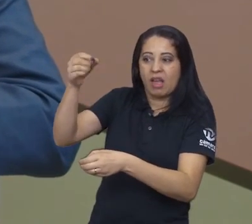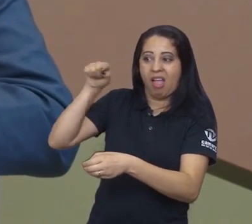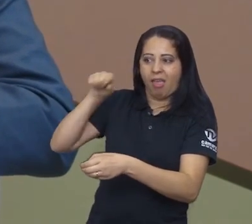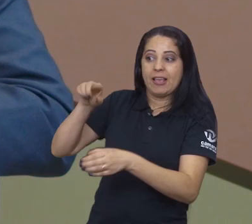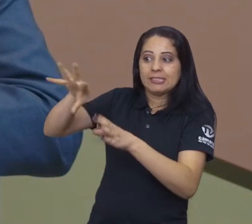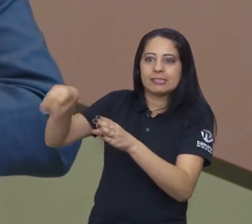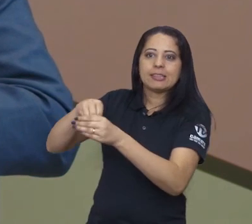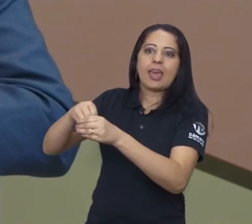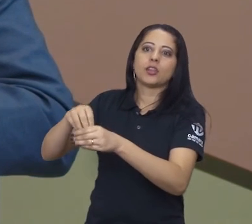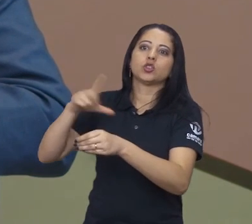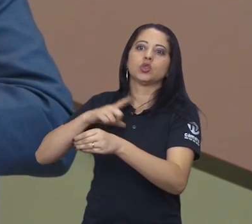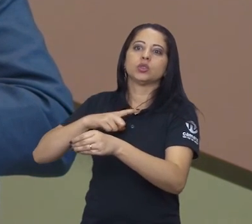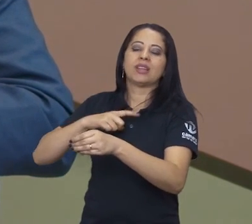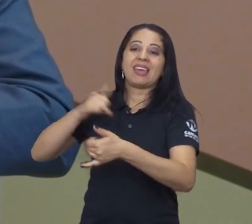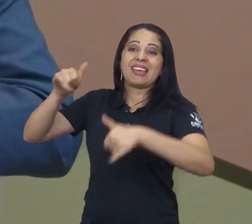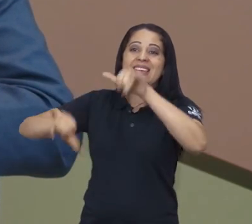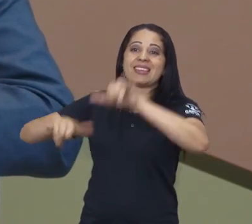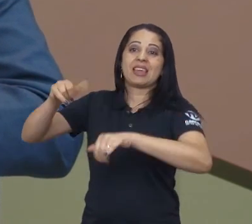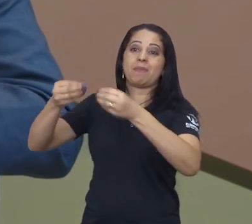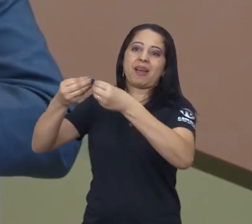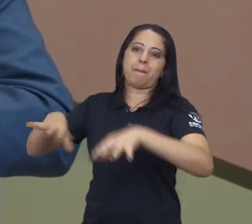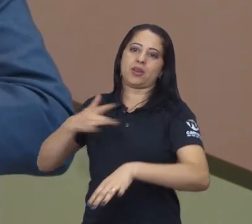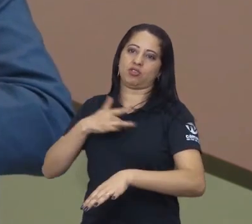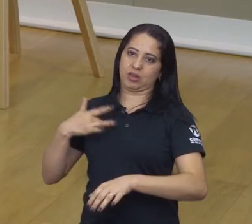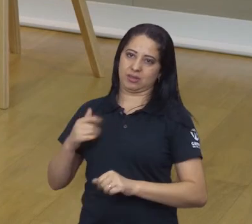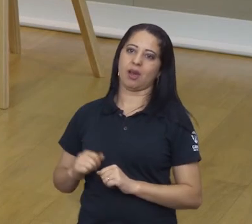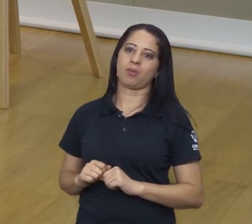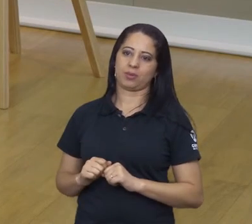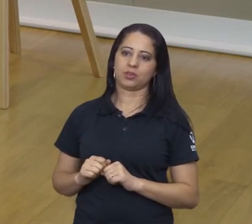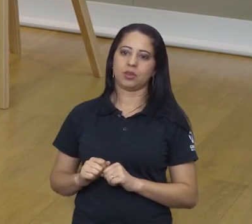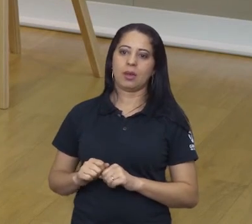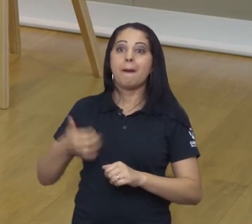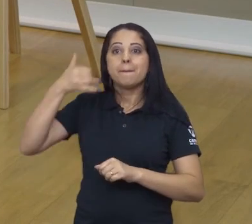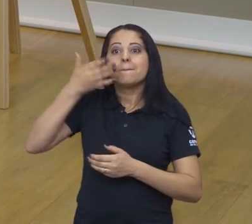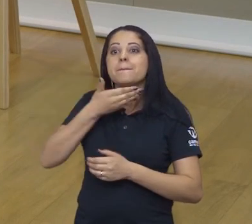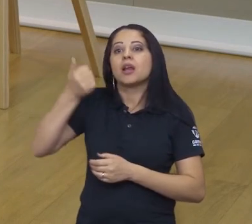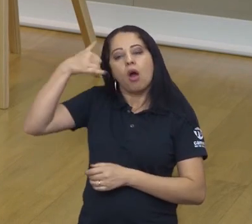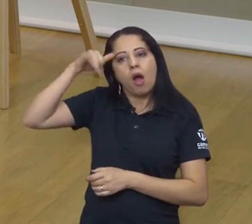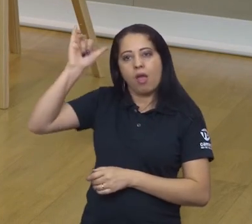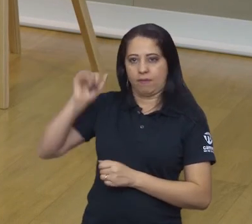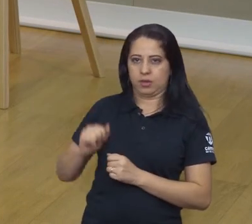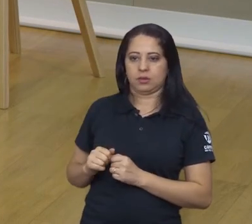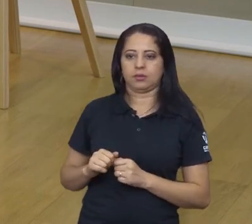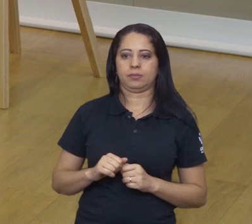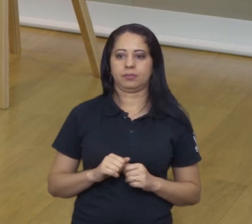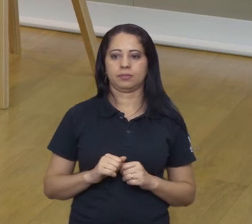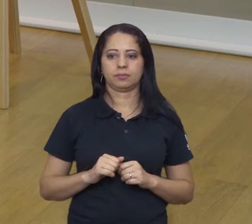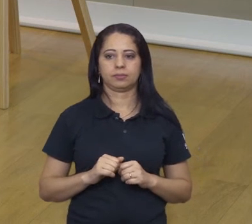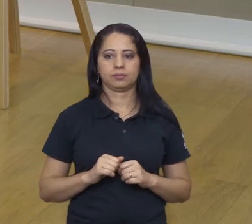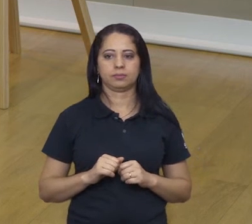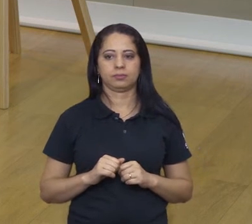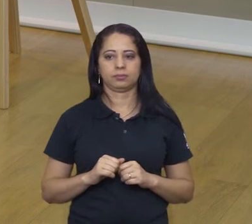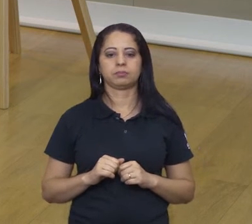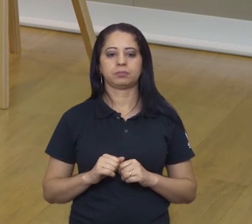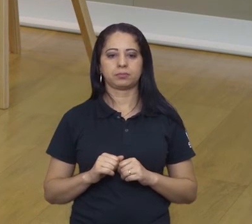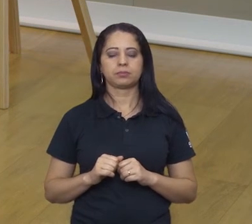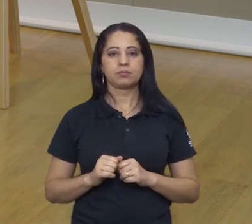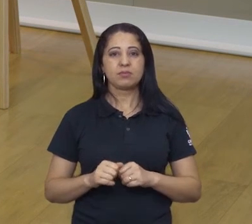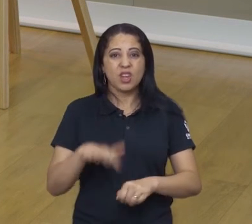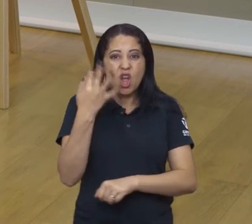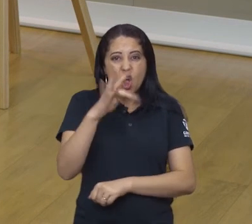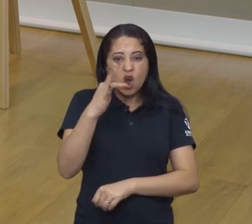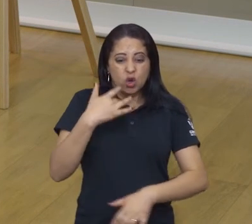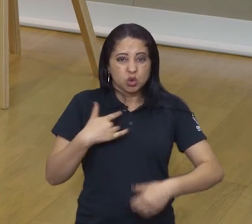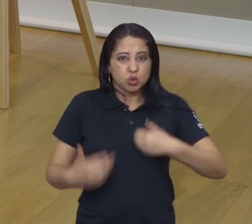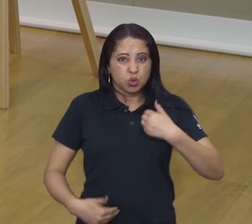inflamatórios então é importante você tirar is da sua vida evar vamos pra próxima Mateus Por favor é normal ter